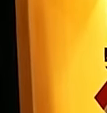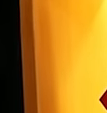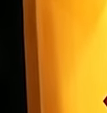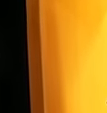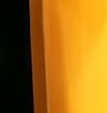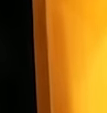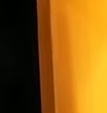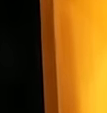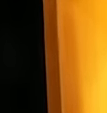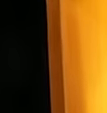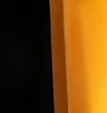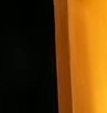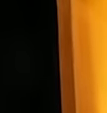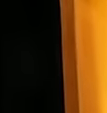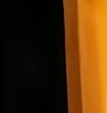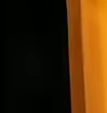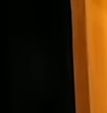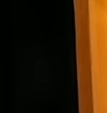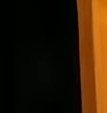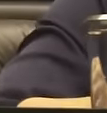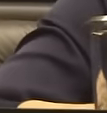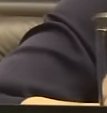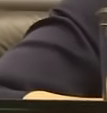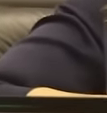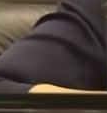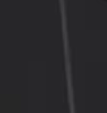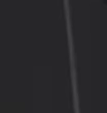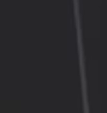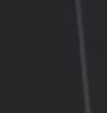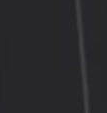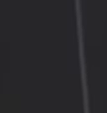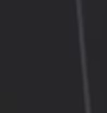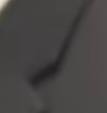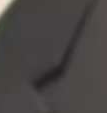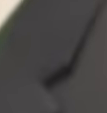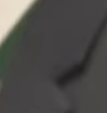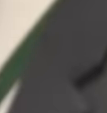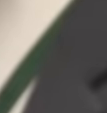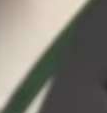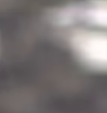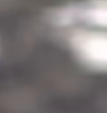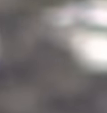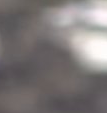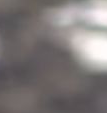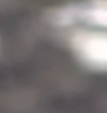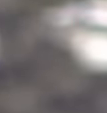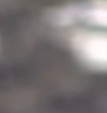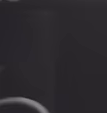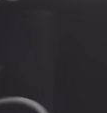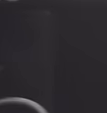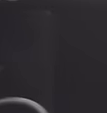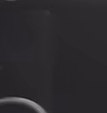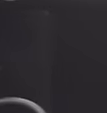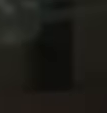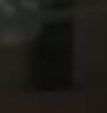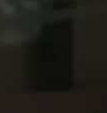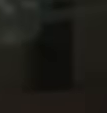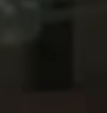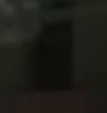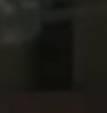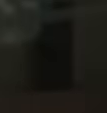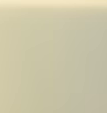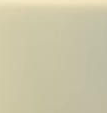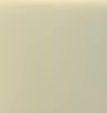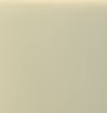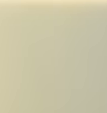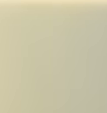qualidade foi fundamental para poder chegar onde cheguei. Tanto passando na universidade, como para fazer o trabalho de conclusão de curso, como depois na minha carreira